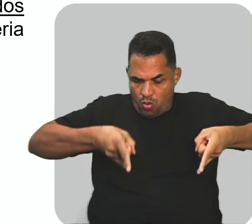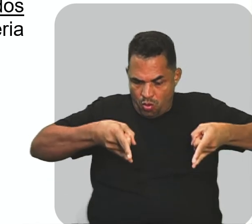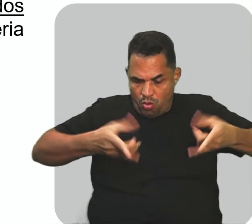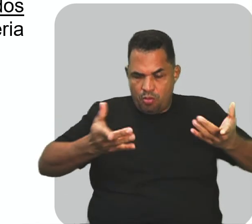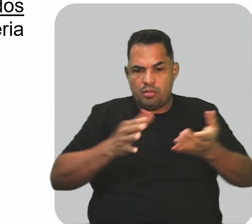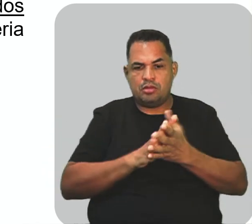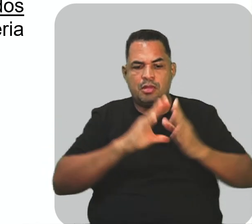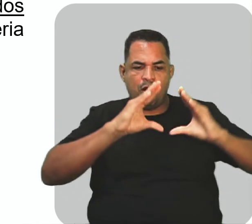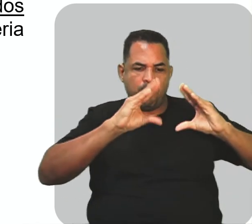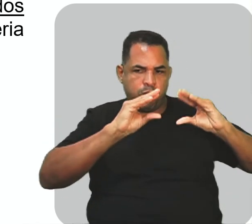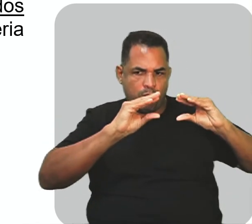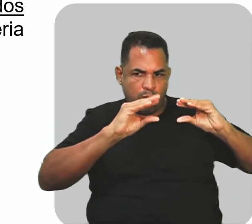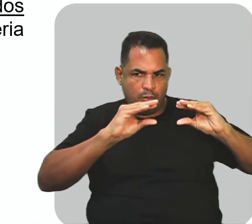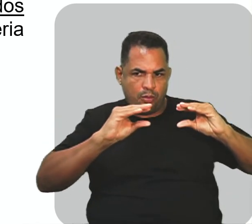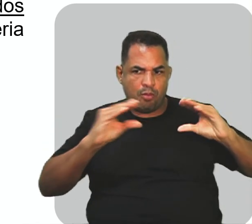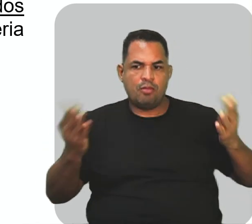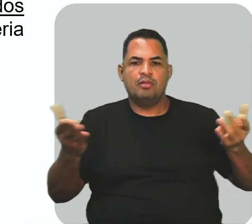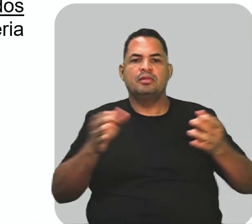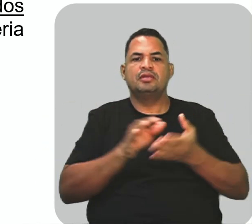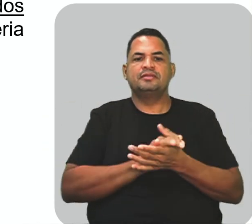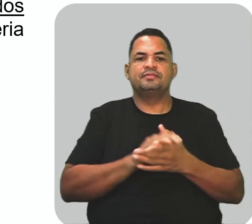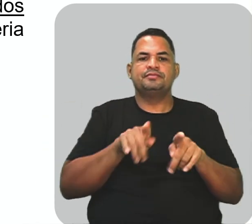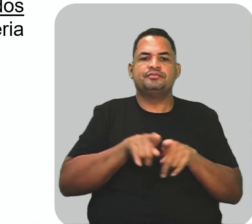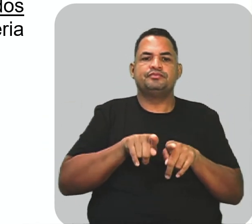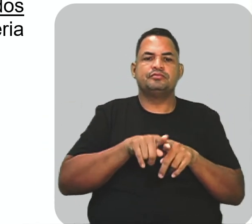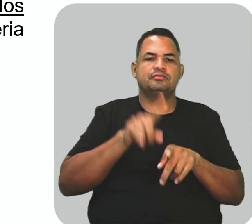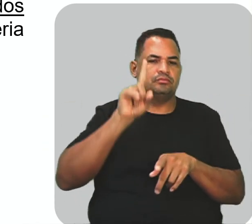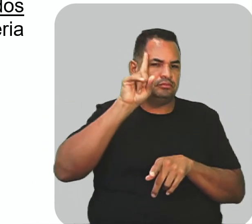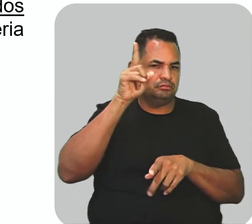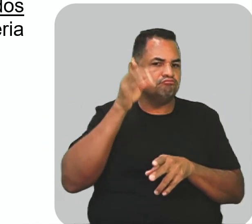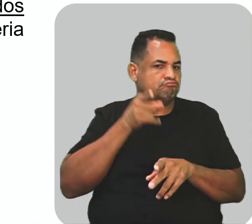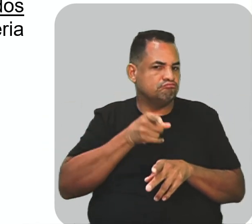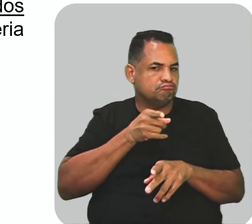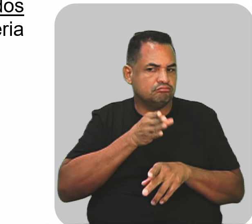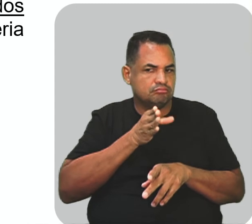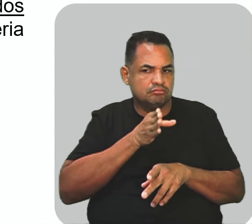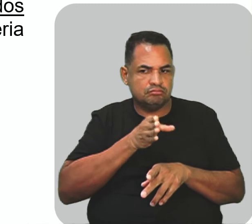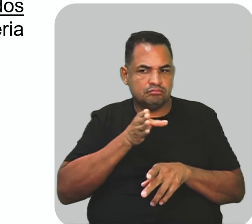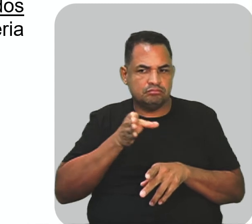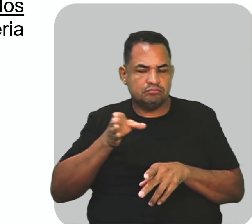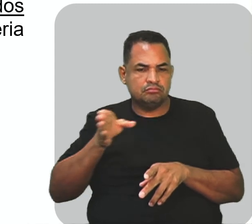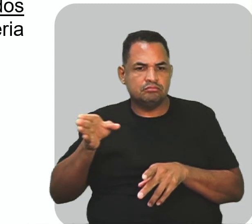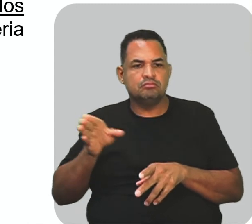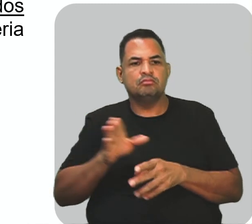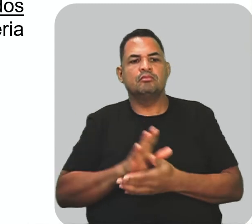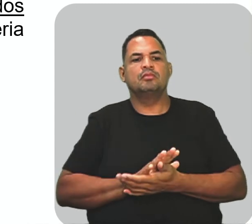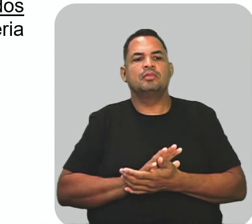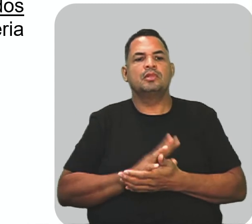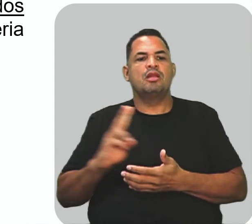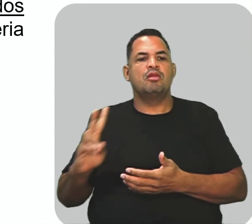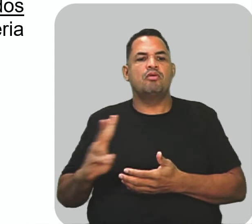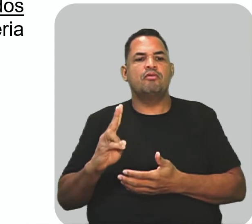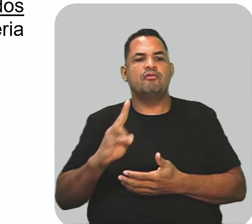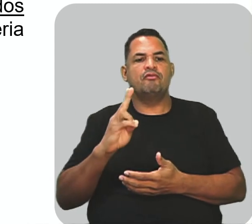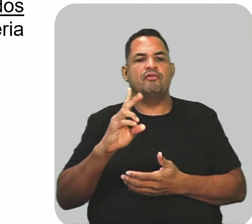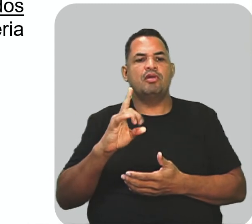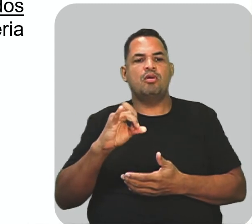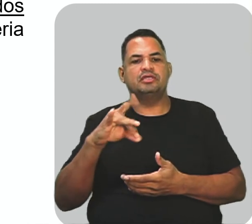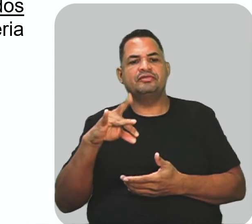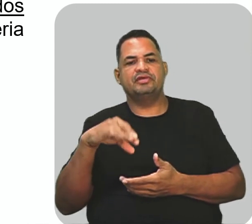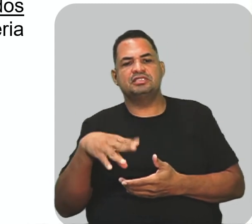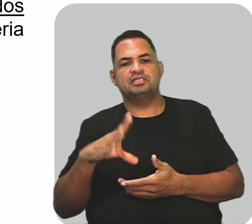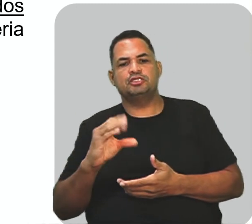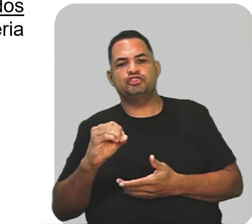colchão, percebam que a ideia tem uma sequência, né? Já no valor adversativo,